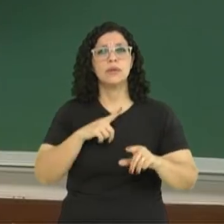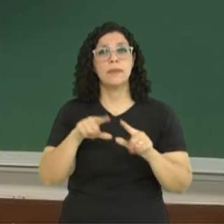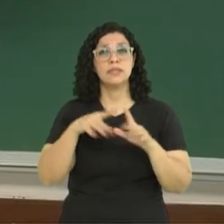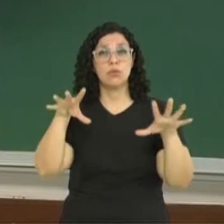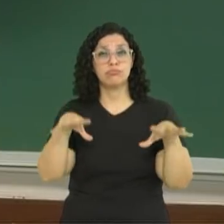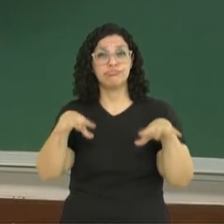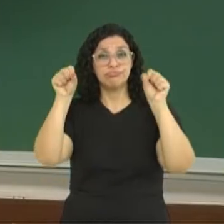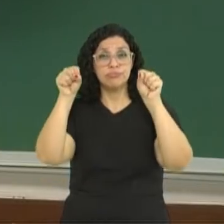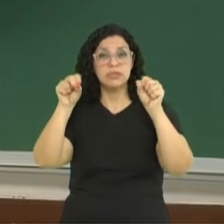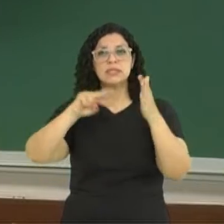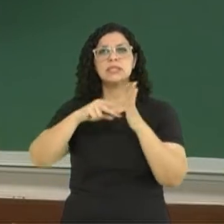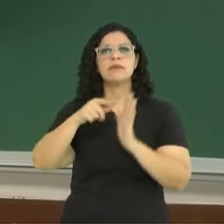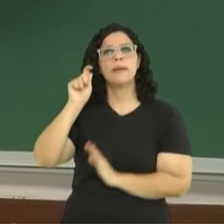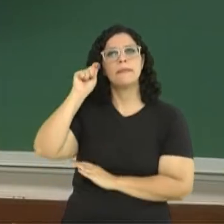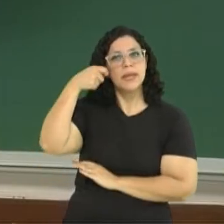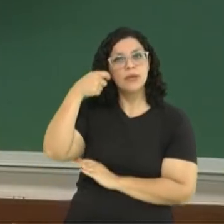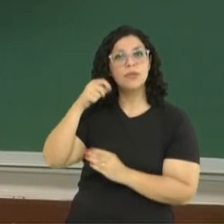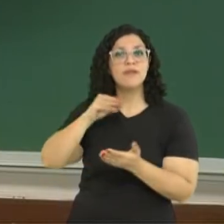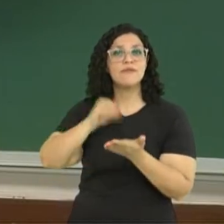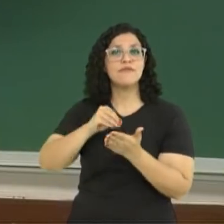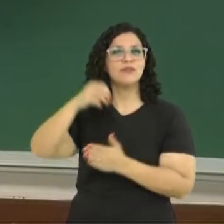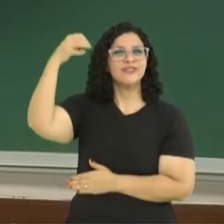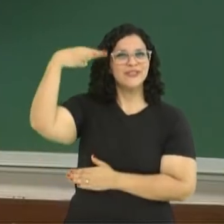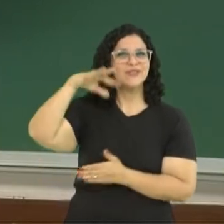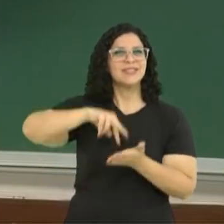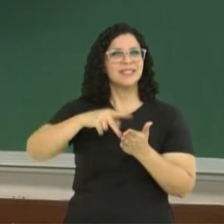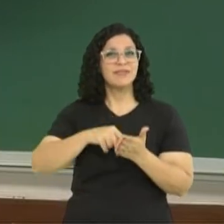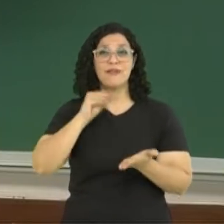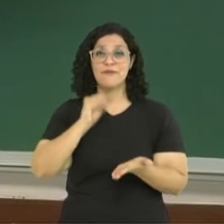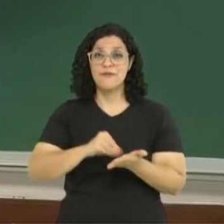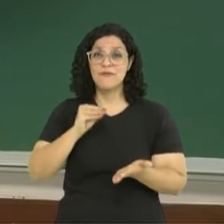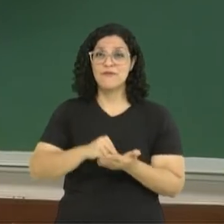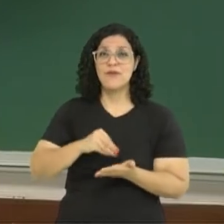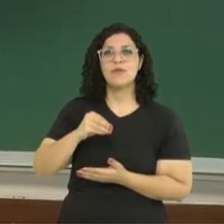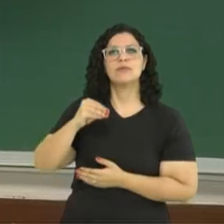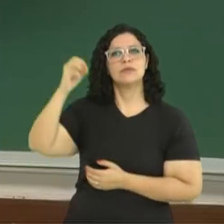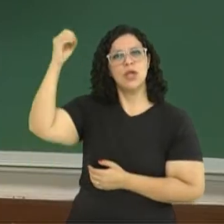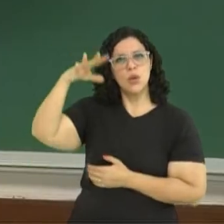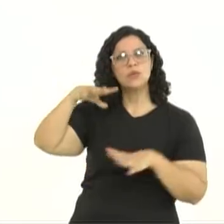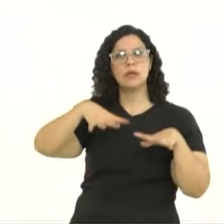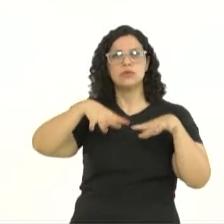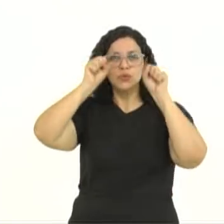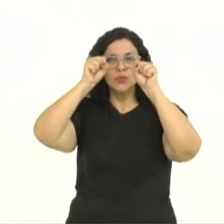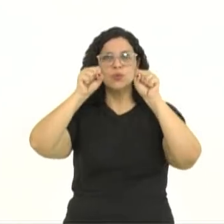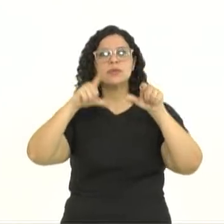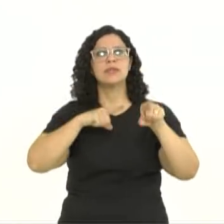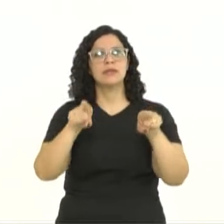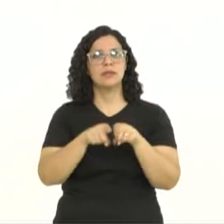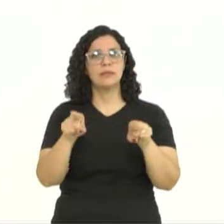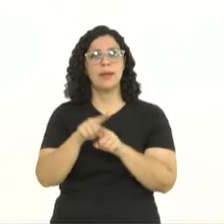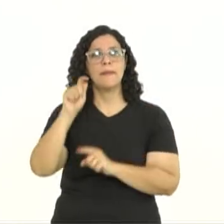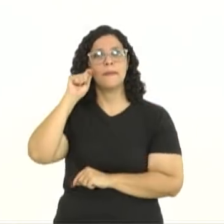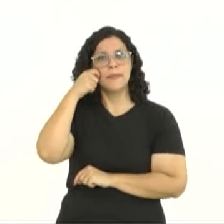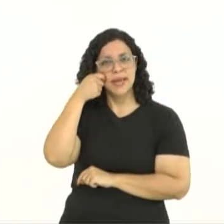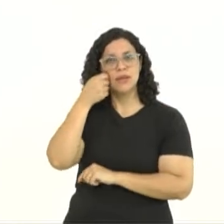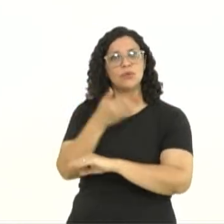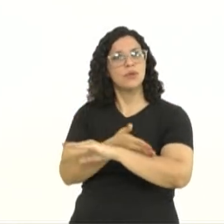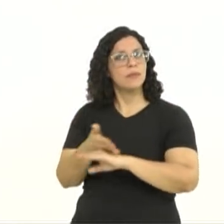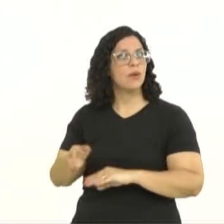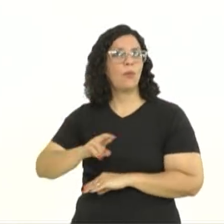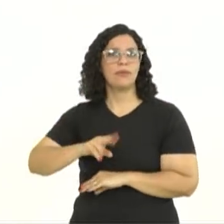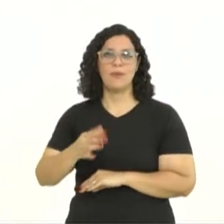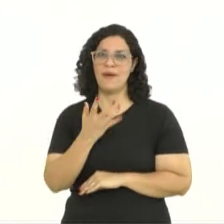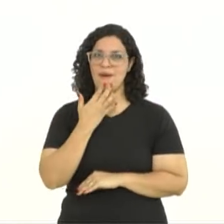apagar a luz, vai dar o quê? O preto, porque não tem luz nenhuma. Então a ausência é a escuridão. E lembrando vocês que preto e branco não é considerado